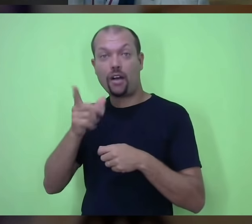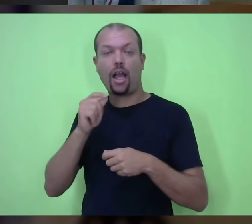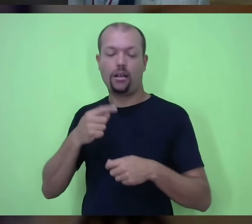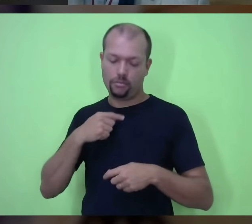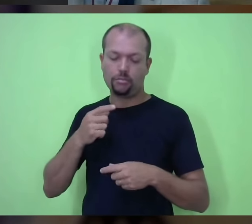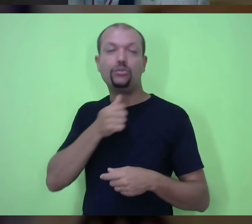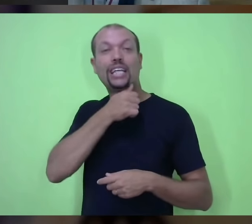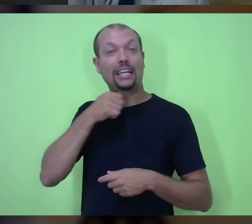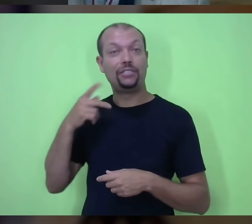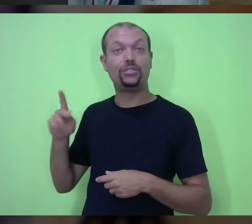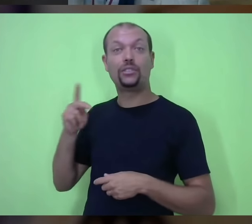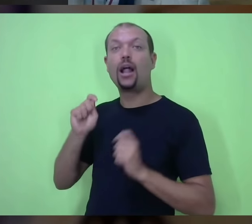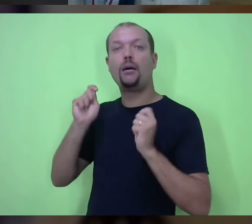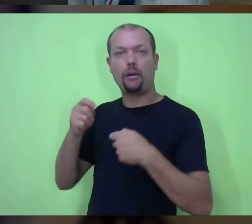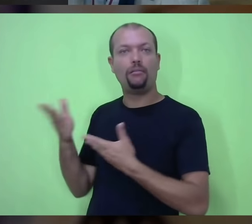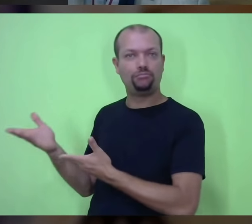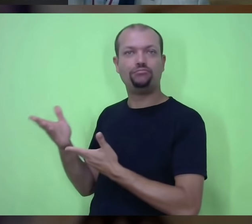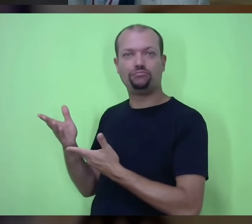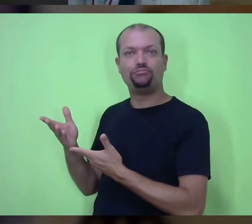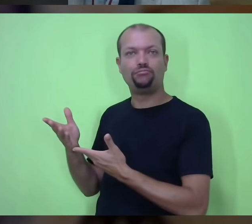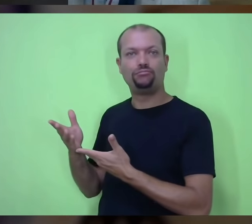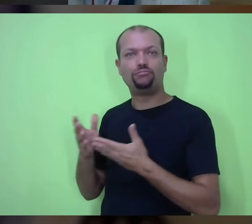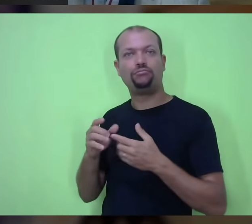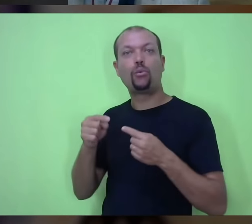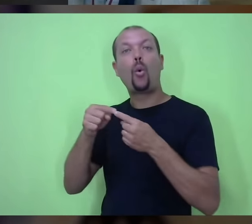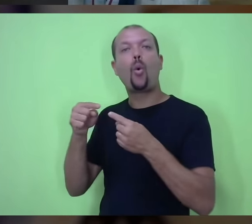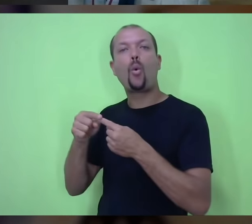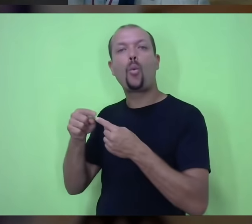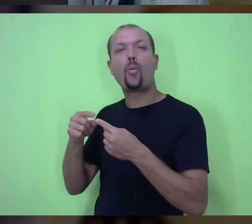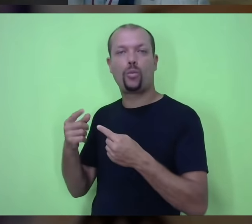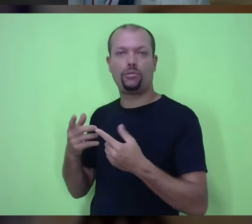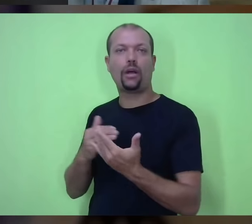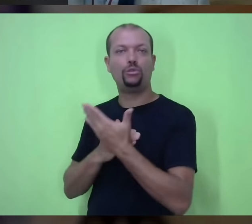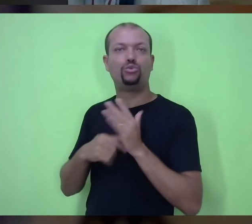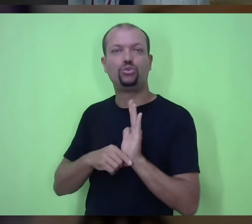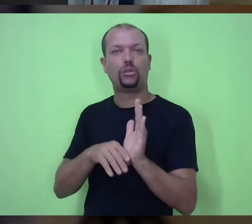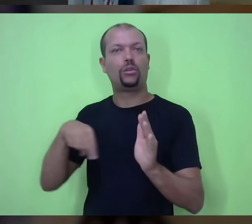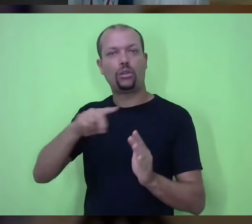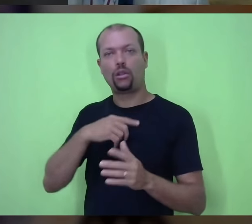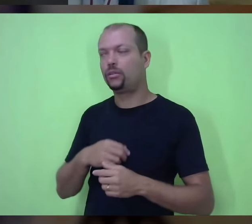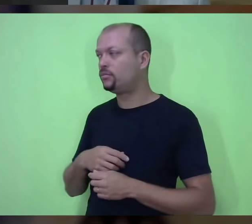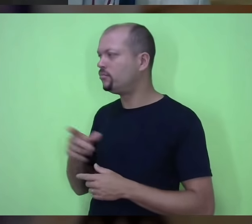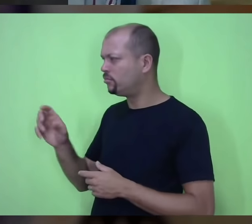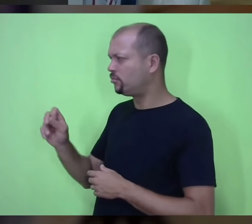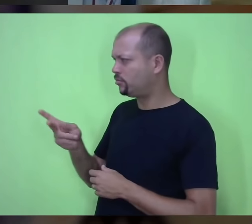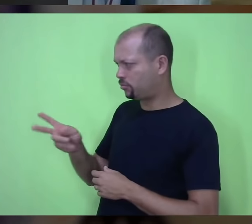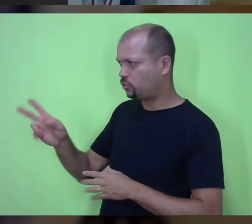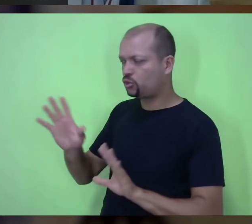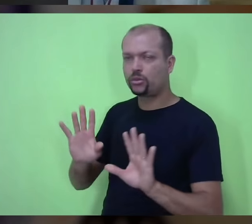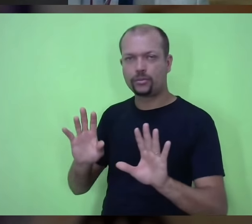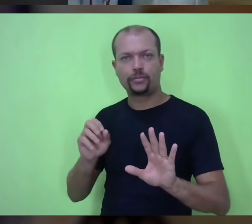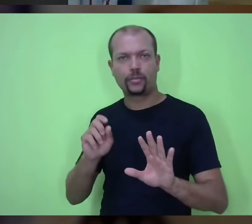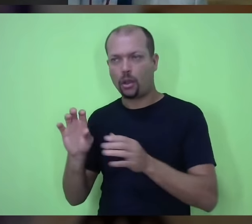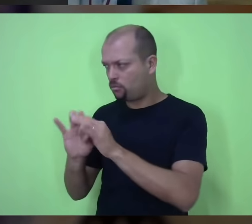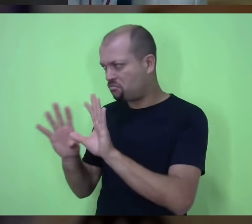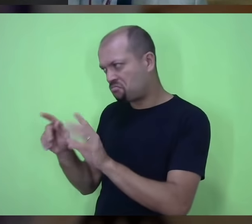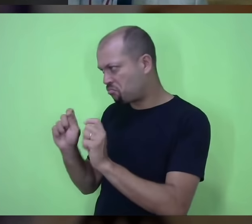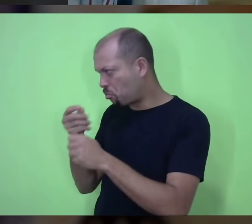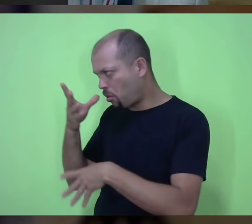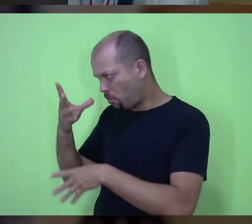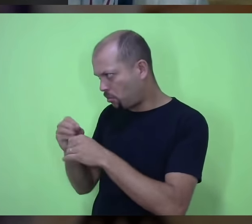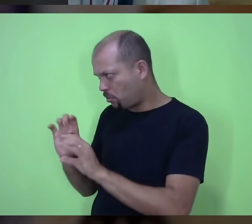se torna homem. Pastor Gabriel, para eu avançar, mas você quer complementar? Não, pode prosseguir. Não, fique